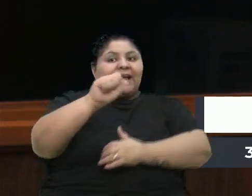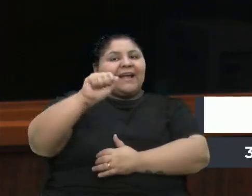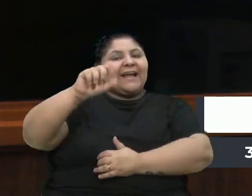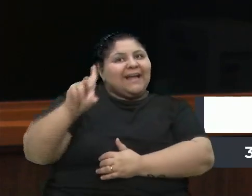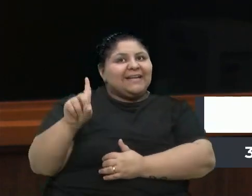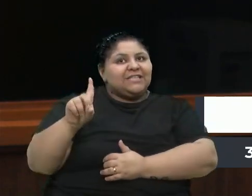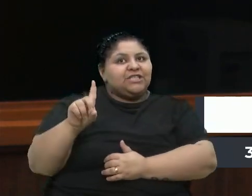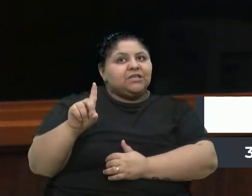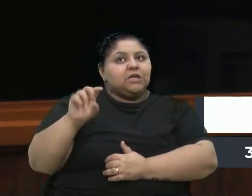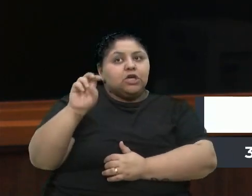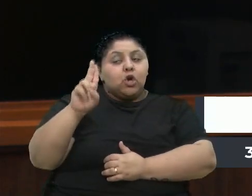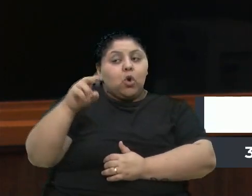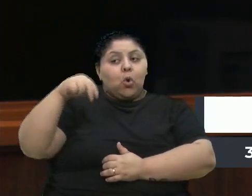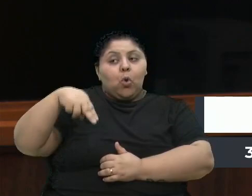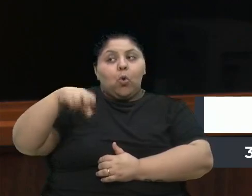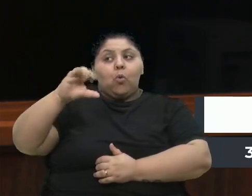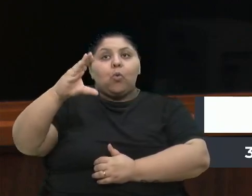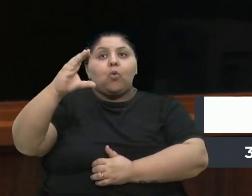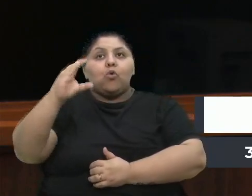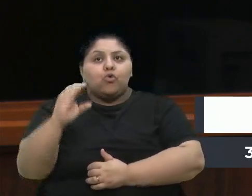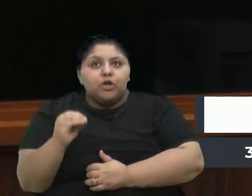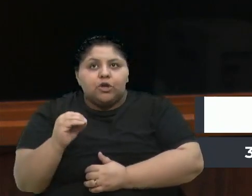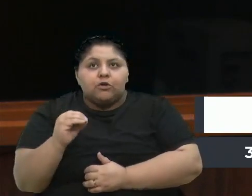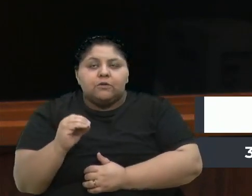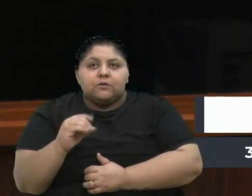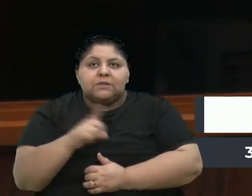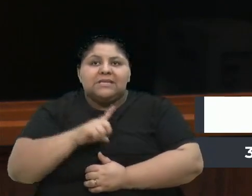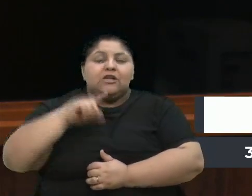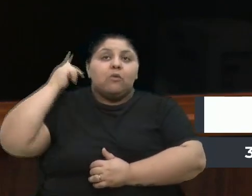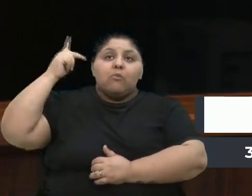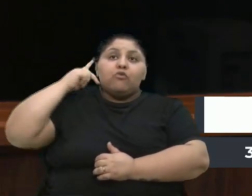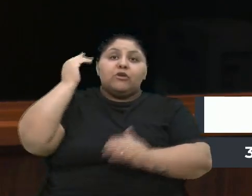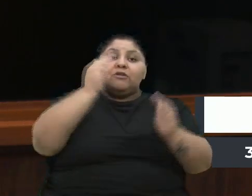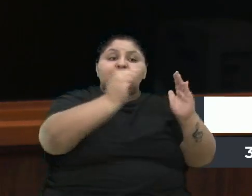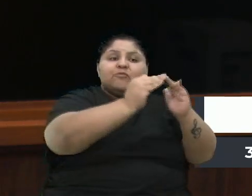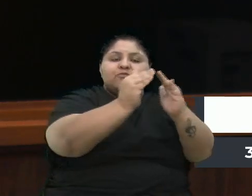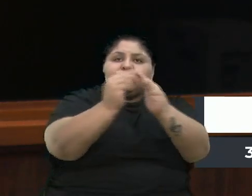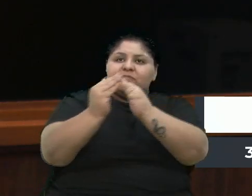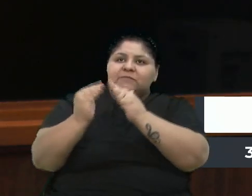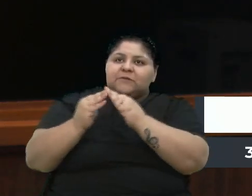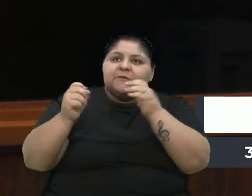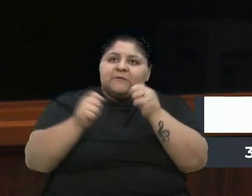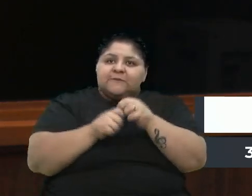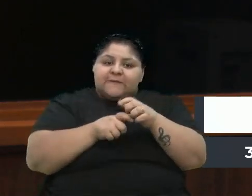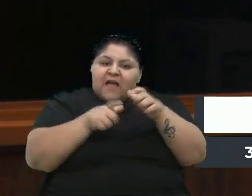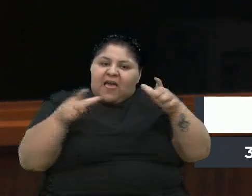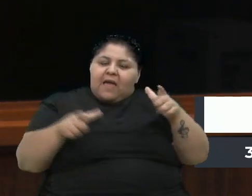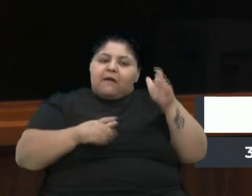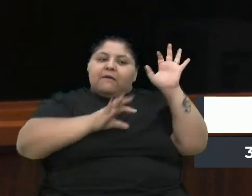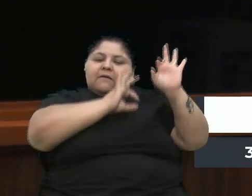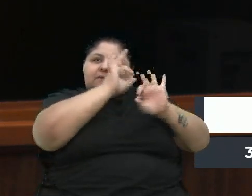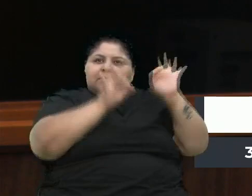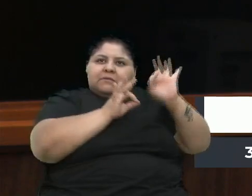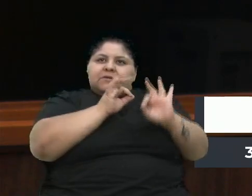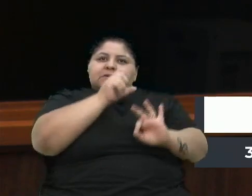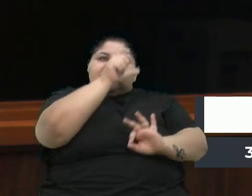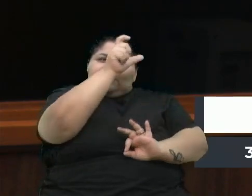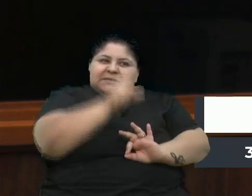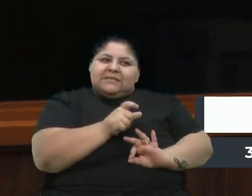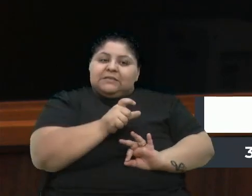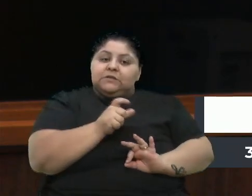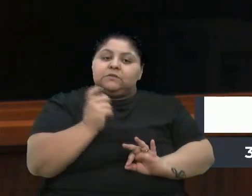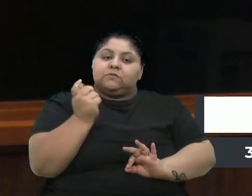Vamos ter uma política habitacional para essas pessoas. Ampliação de articulação. As pessoas precisam